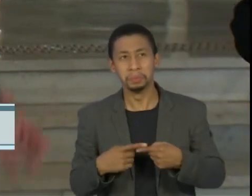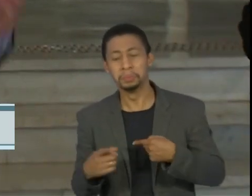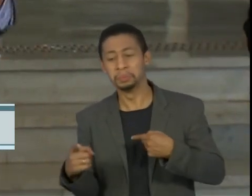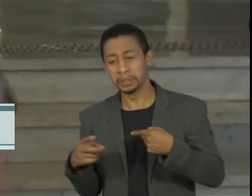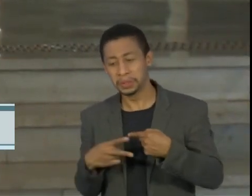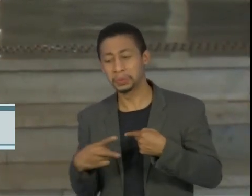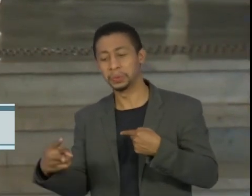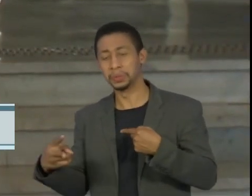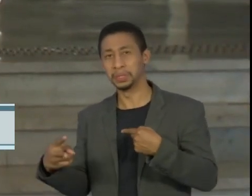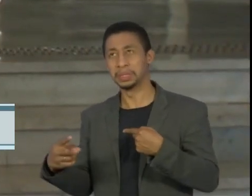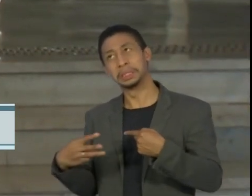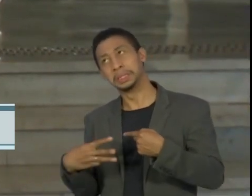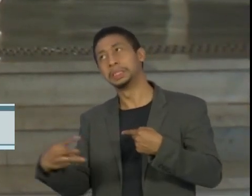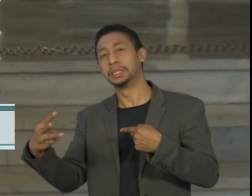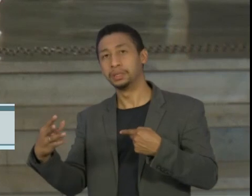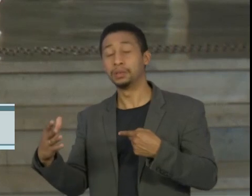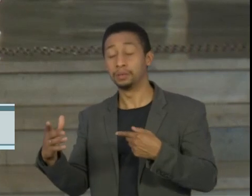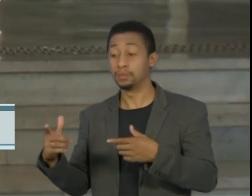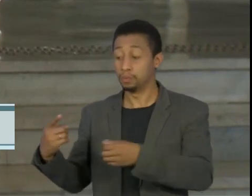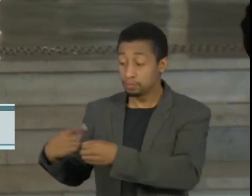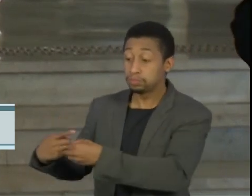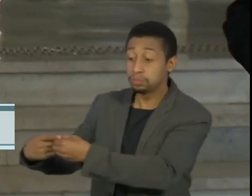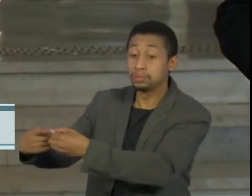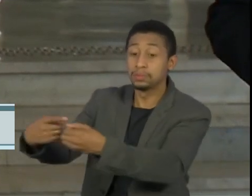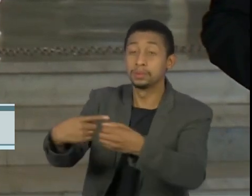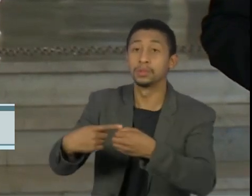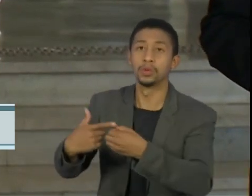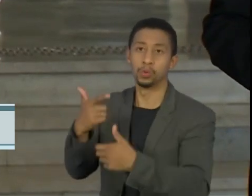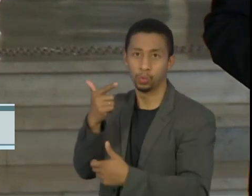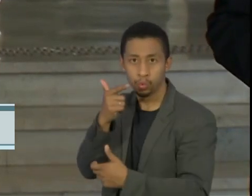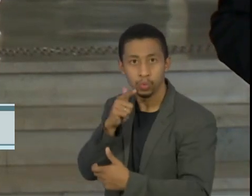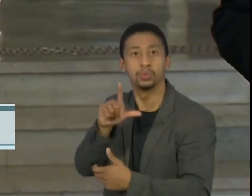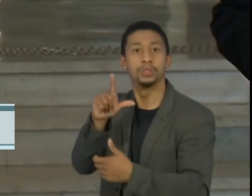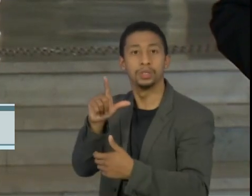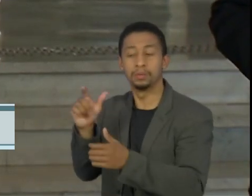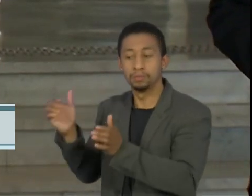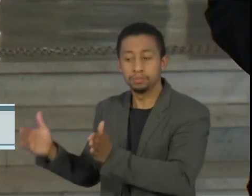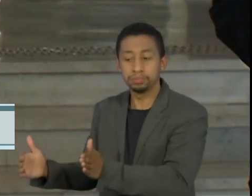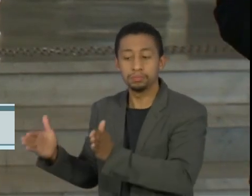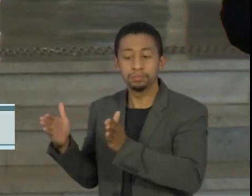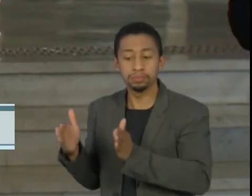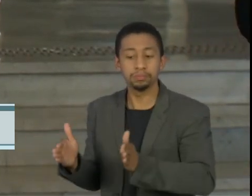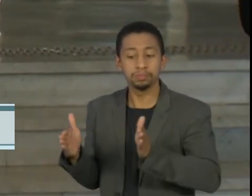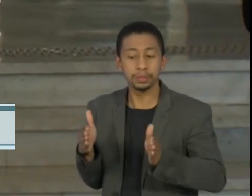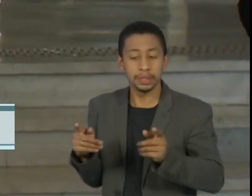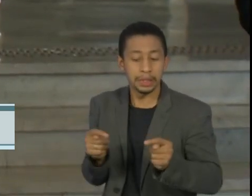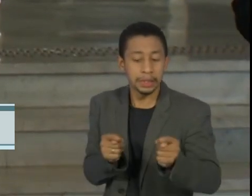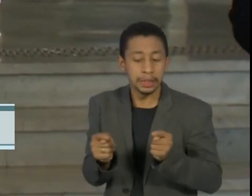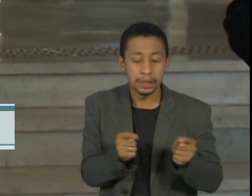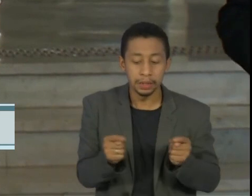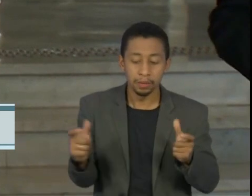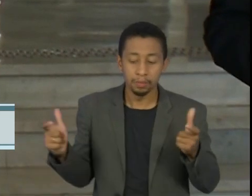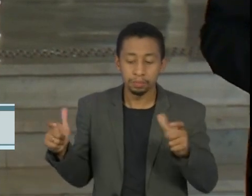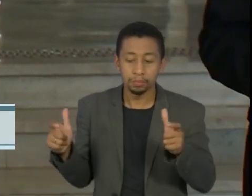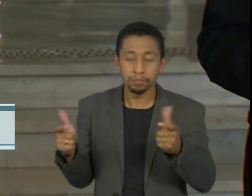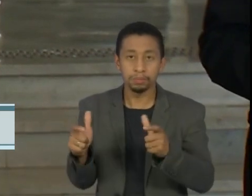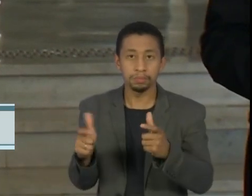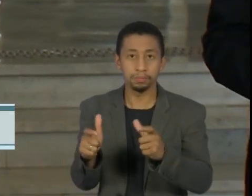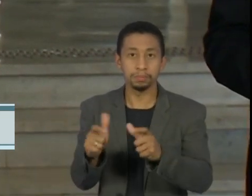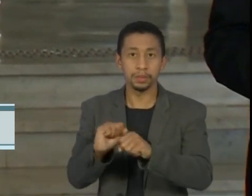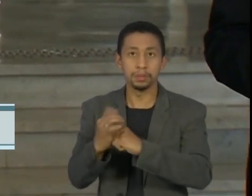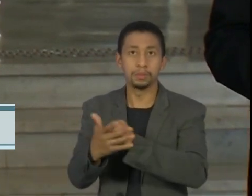semanas, também nessas regiões, a gente consiga ser bem-sucedido no controle da